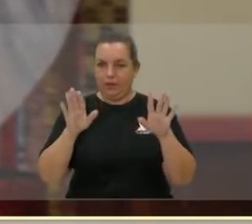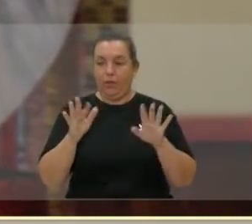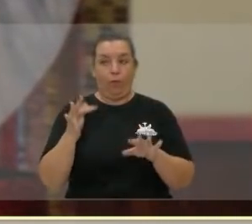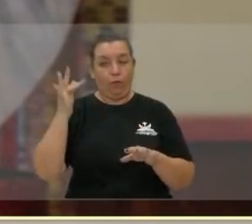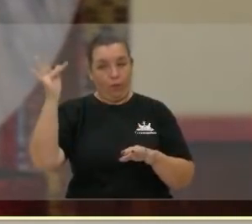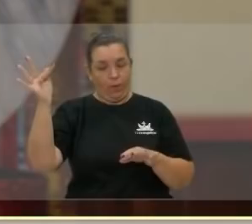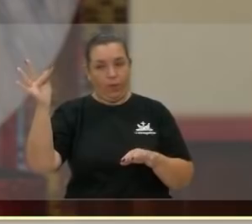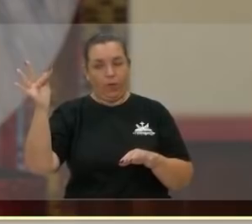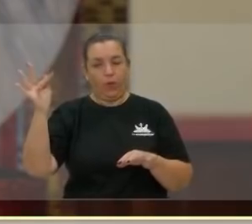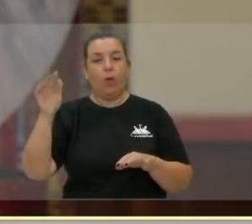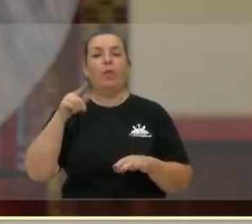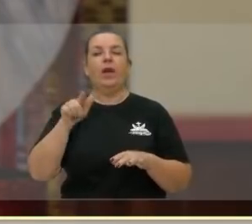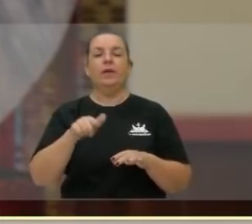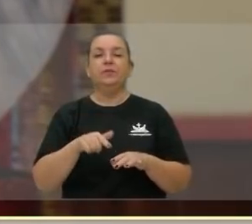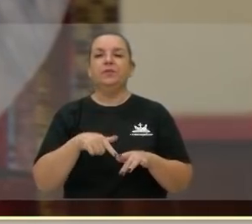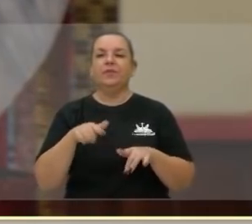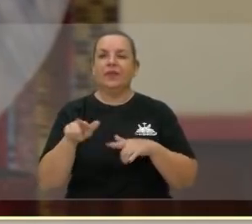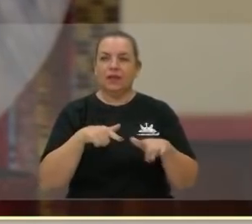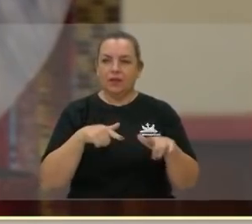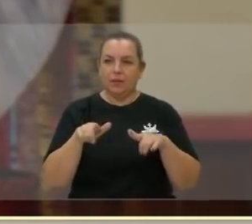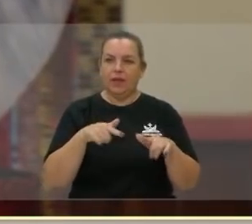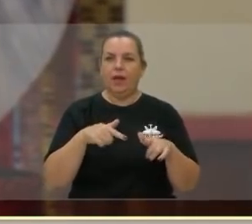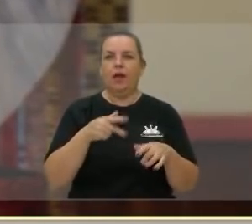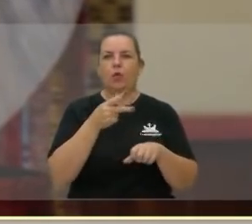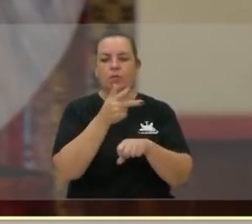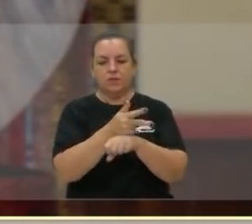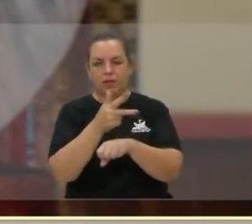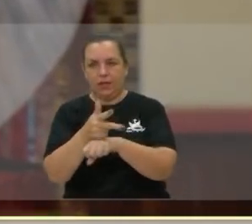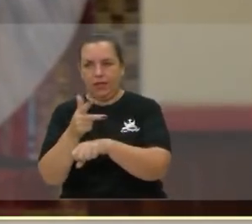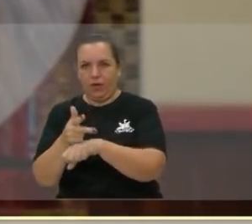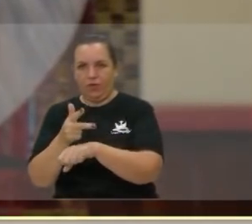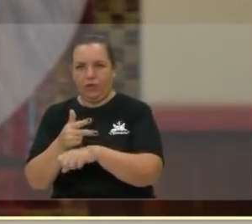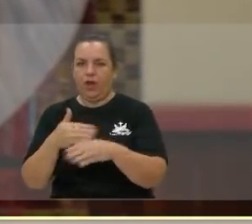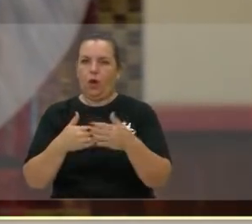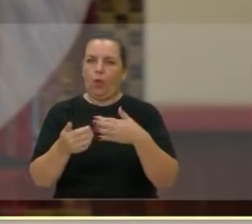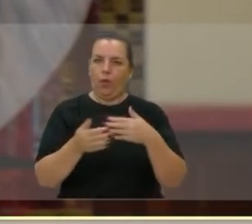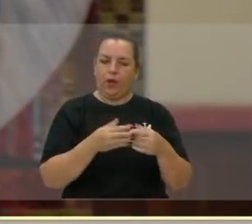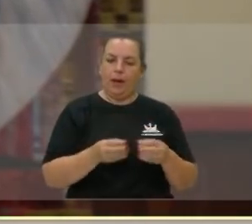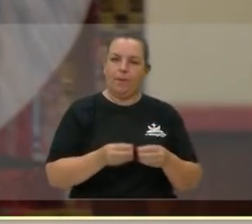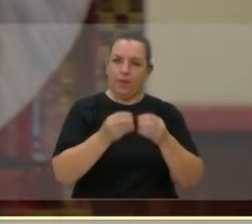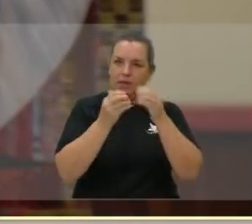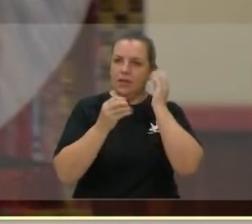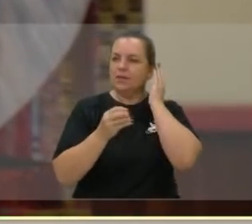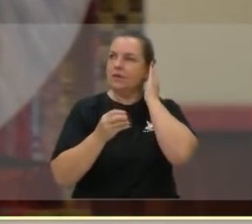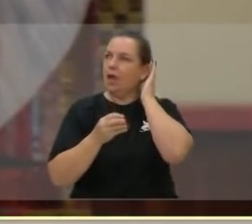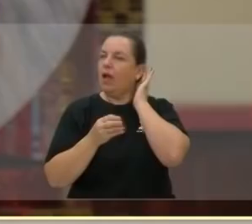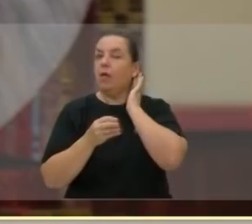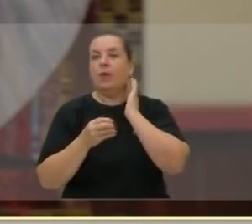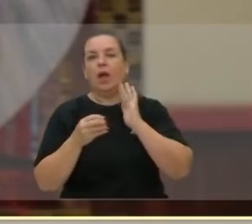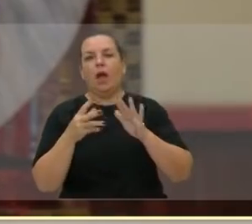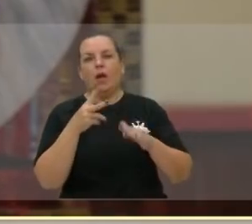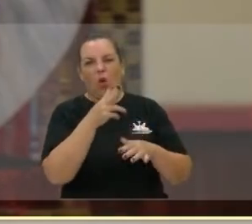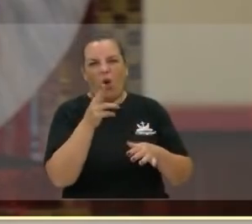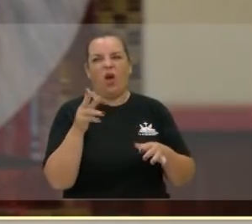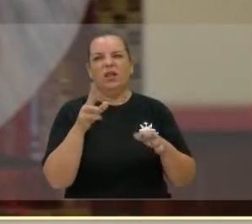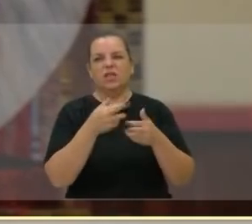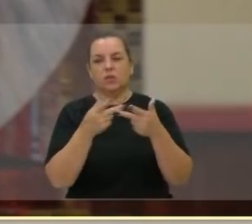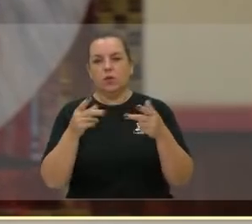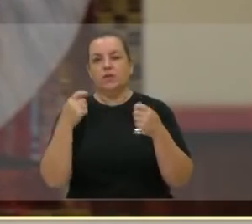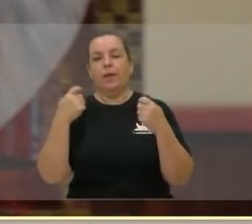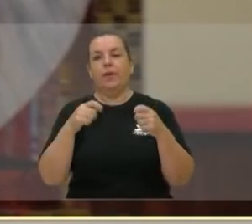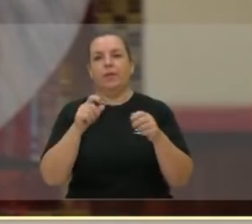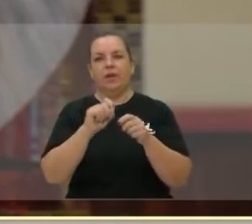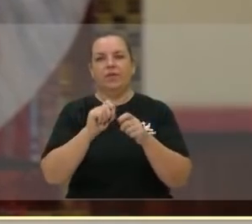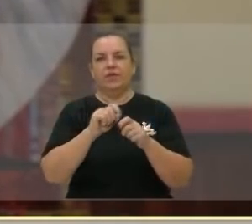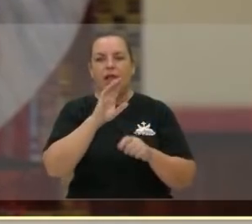no futuro, para trabalhar como cinegrafista da qualquer missa, para cortar qualquer missa, vai ter que fazer a primeira catequese da